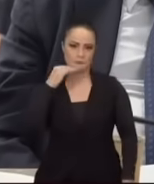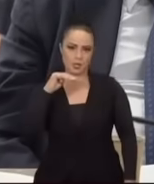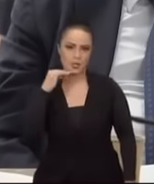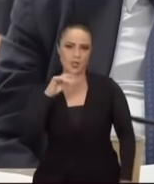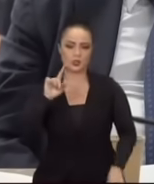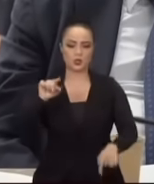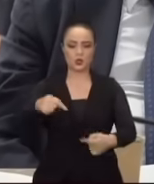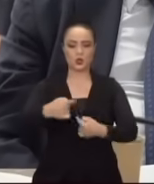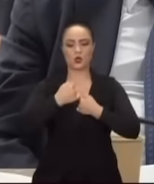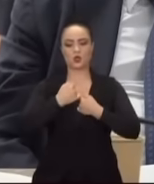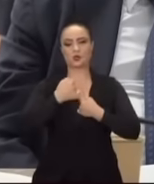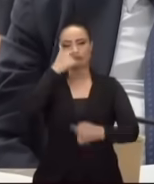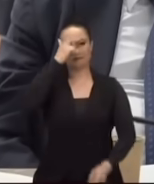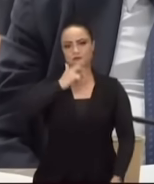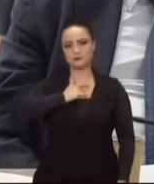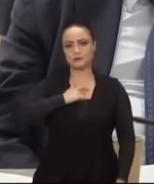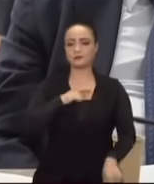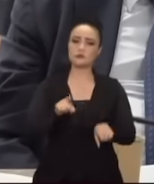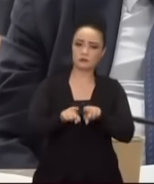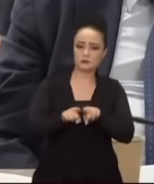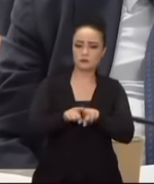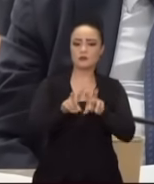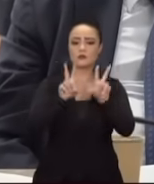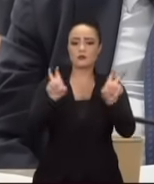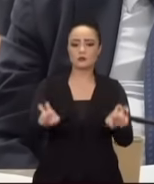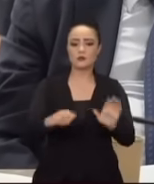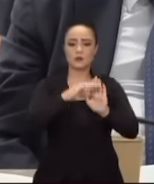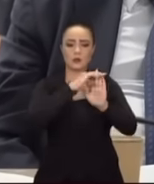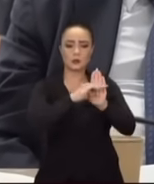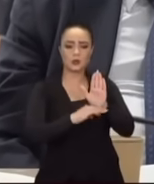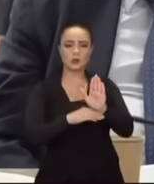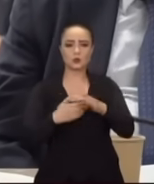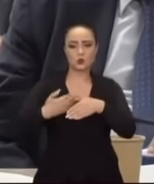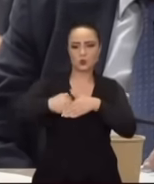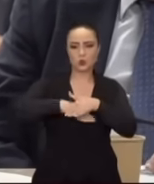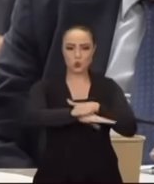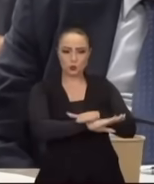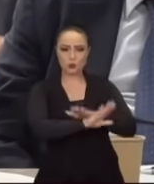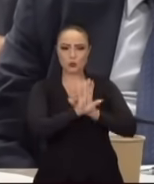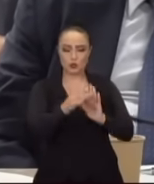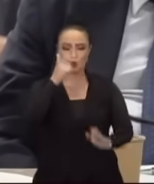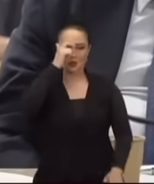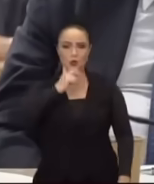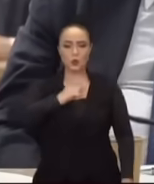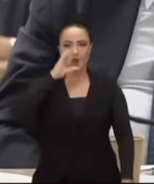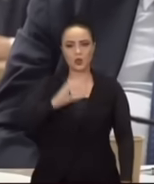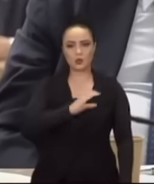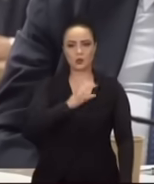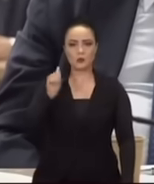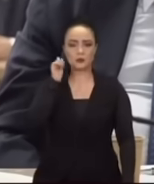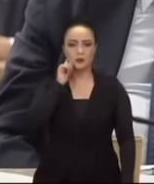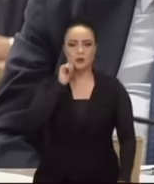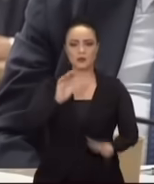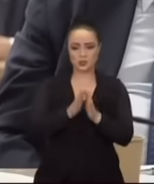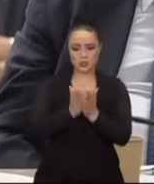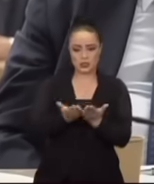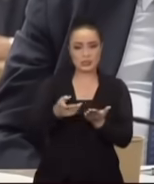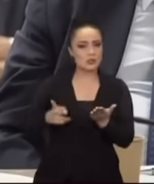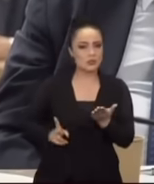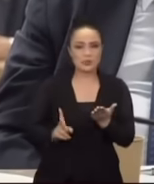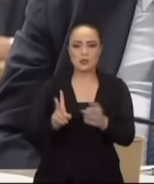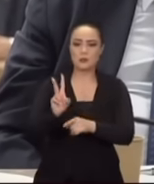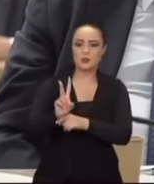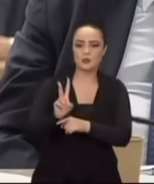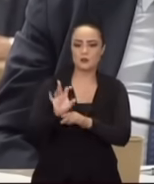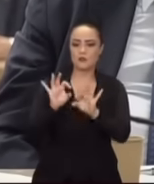contra a minha pessoa. E também a questão das pautas dos costumes, né? Eu sou católico, minha esposa é evangélica, e eu sempre preservei